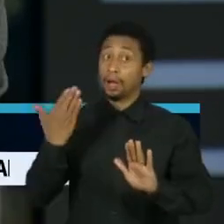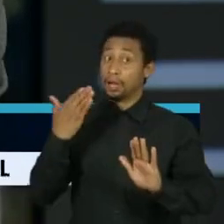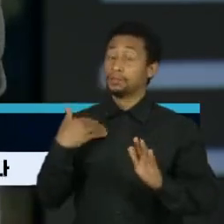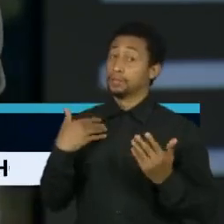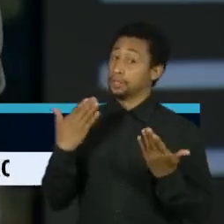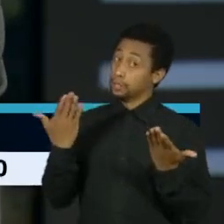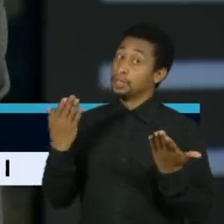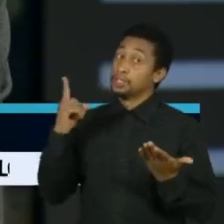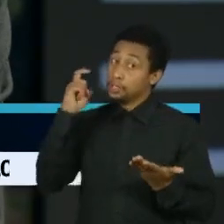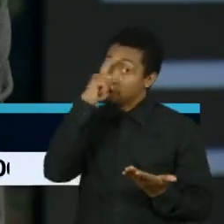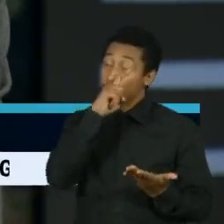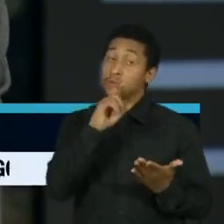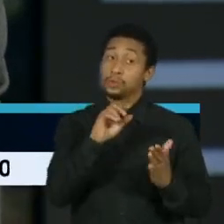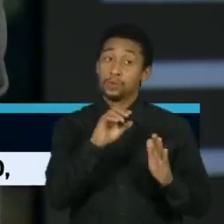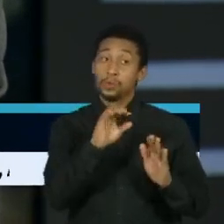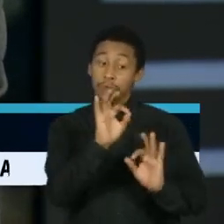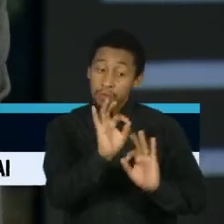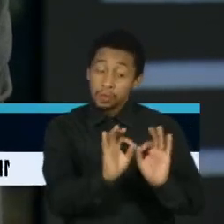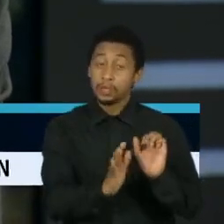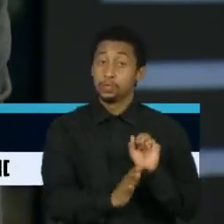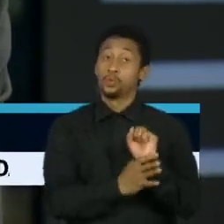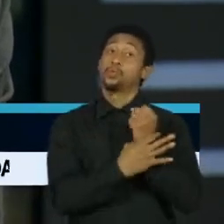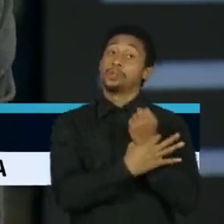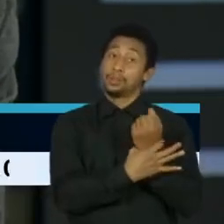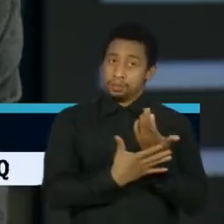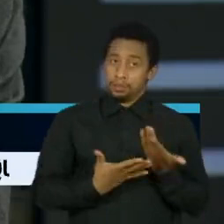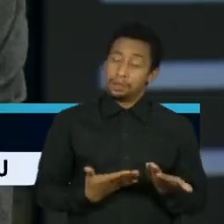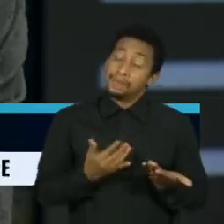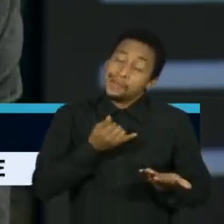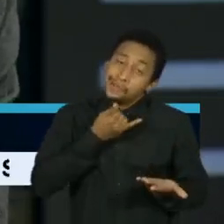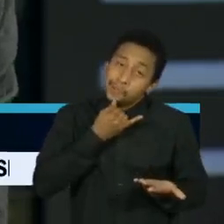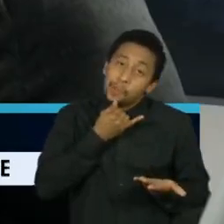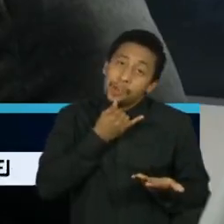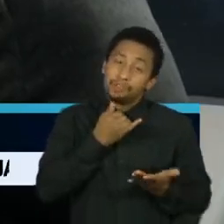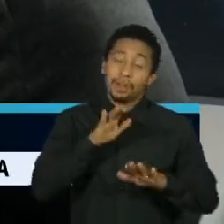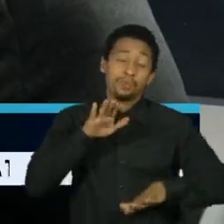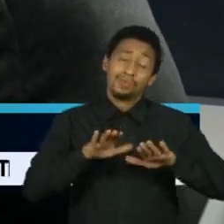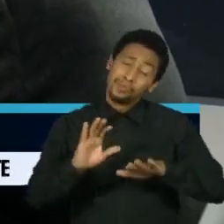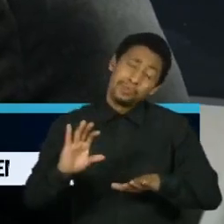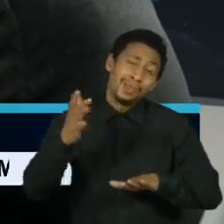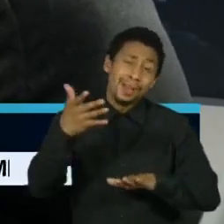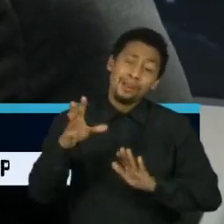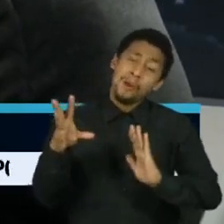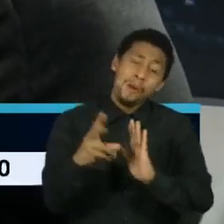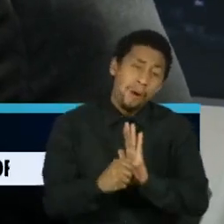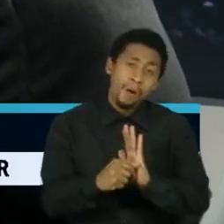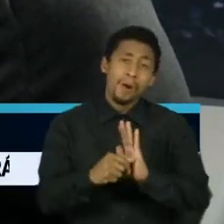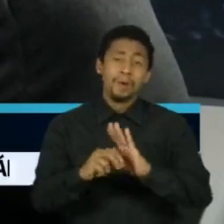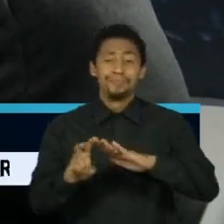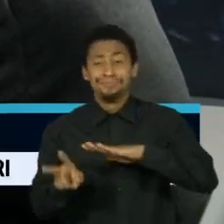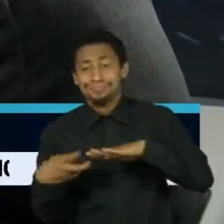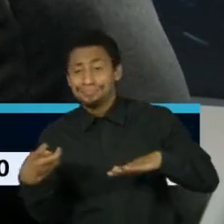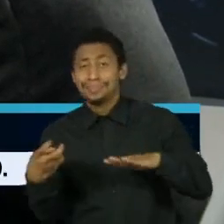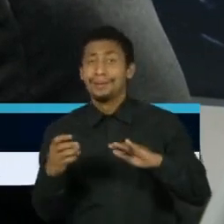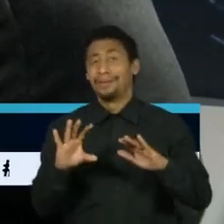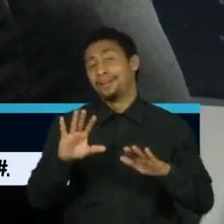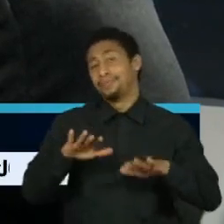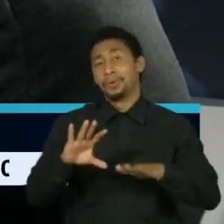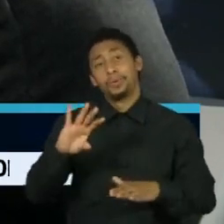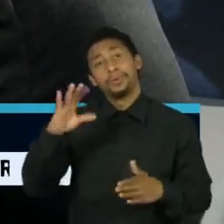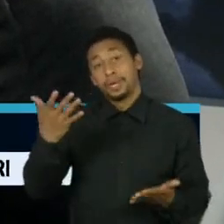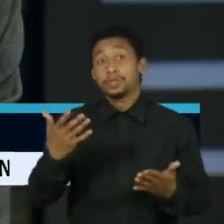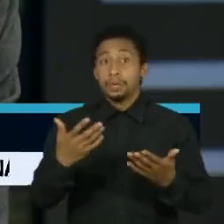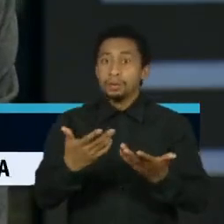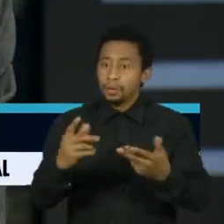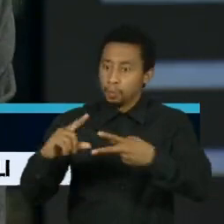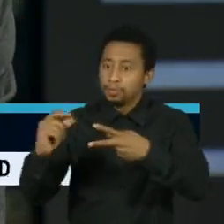Então, a gente vai ter que conviver com isso. Infelizmente, também estamos num país em que uma coisa que é tão positiva quanto